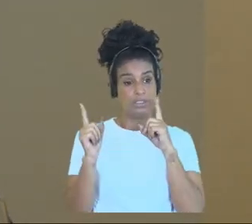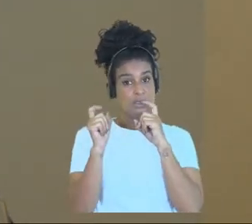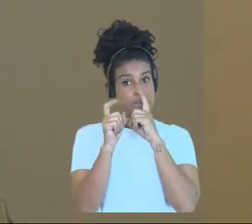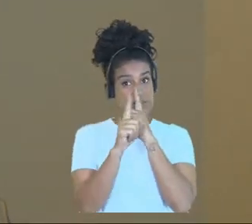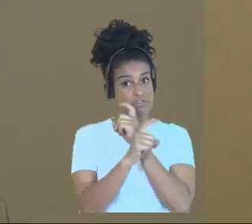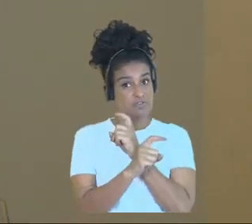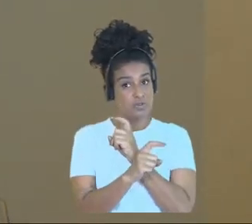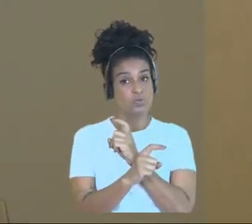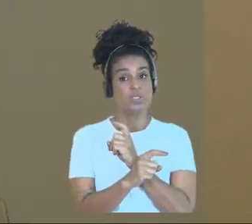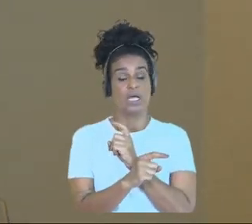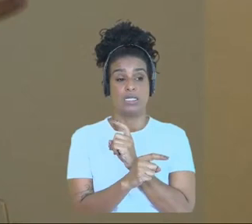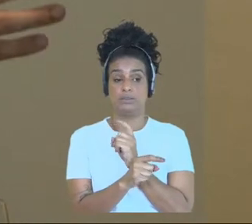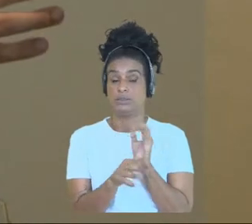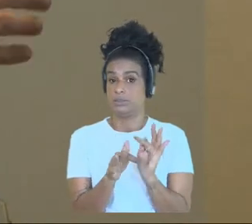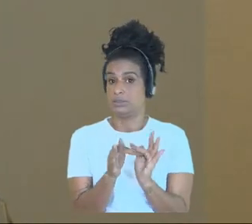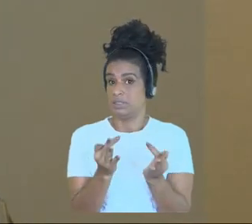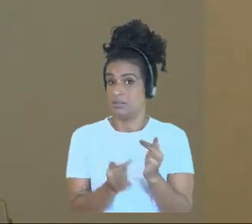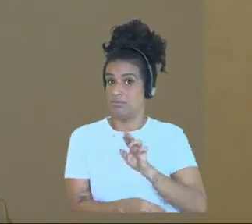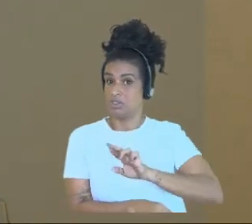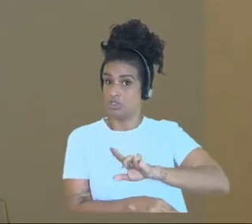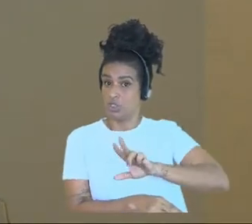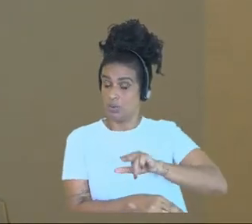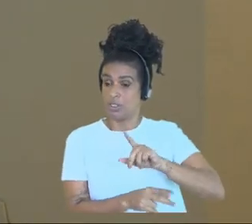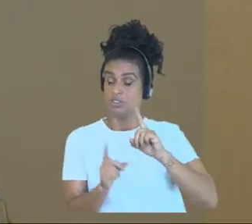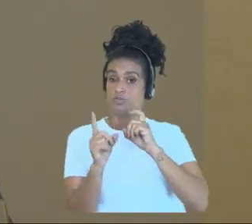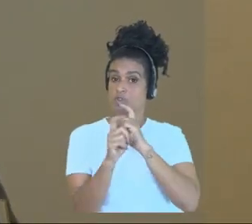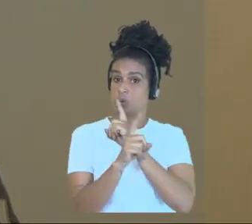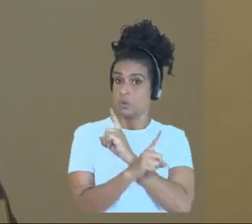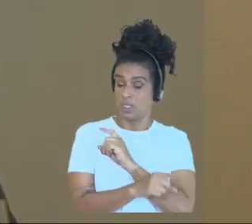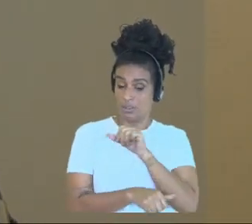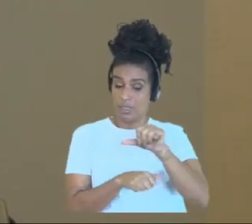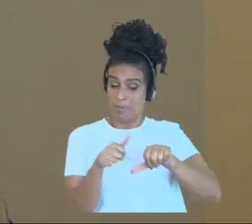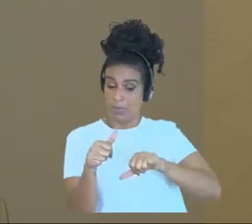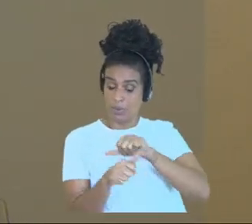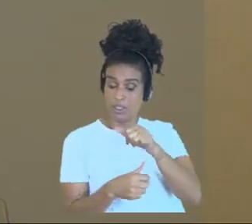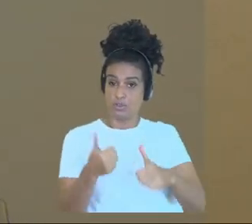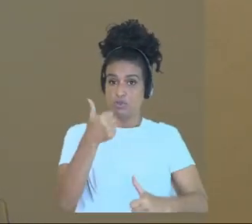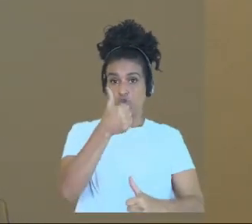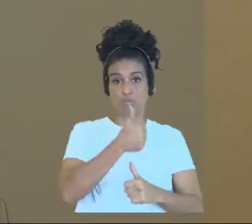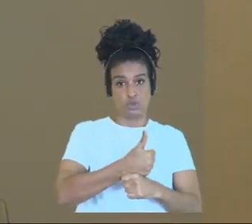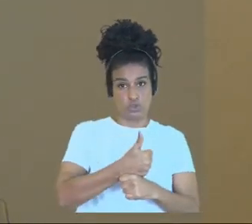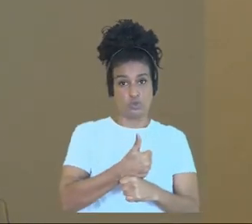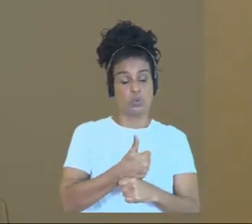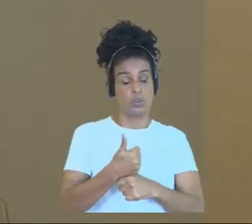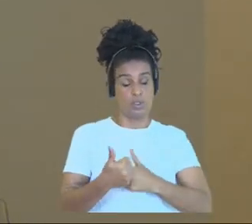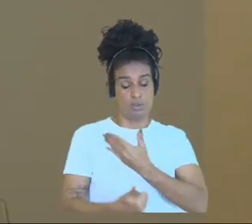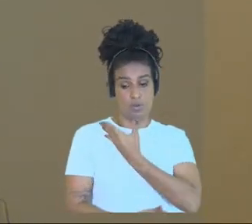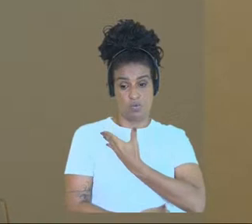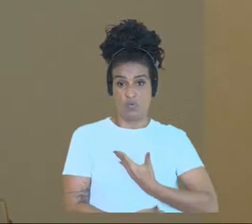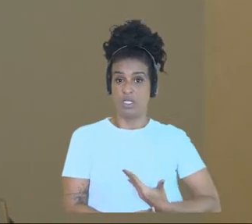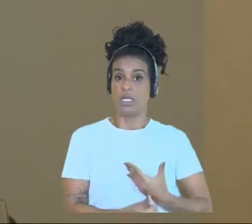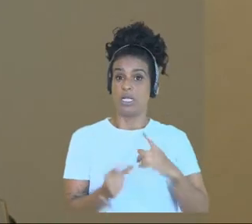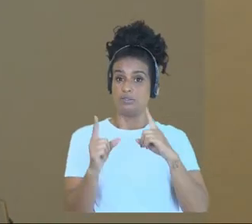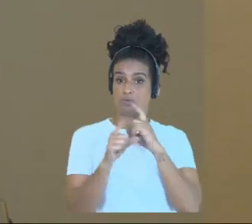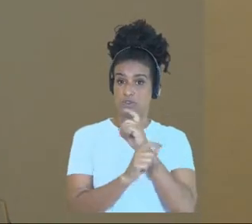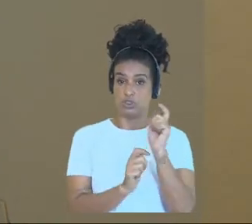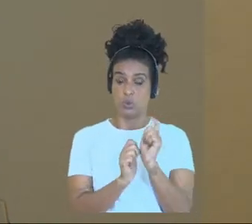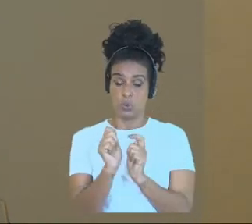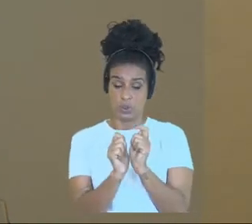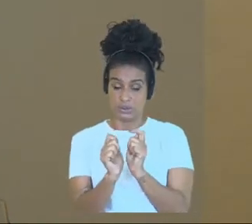ser simples. Ele vai ter uma dificuldade enorme na transição, vai ter uma dificuldade para governar, como a Graziella lembrou bem, vai ter uma dificuldade para